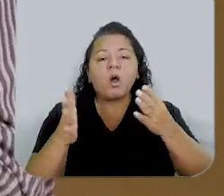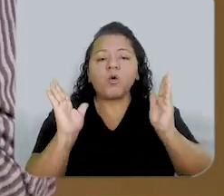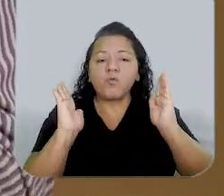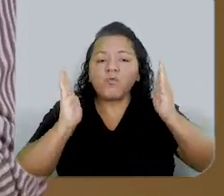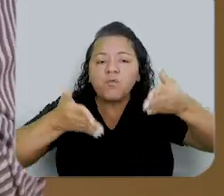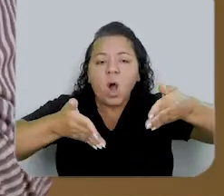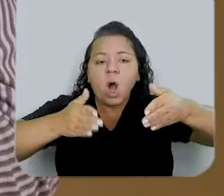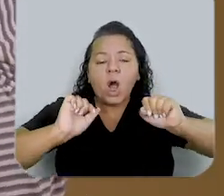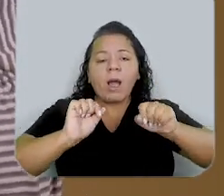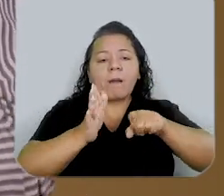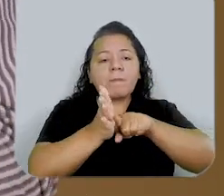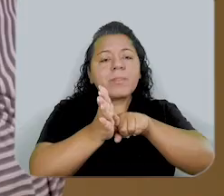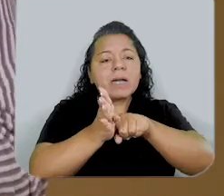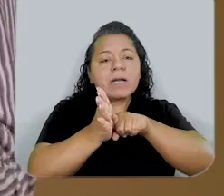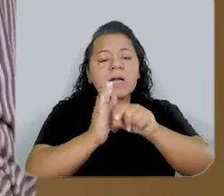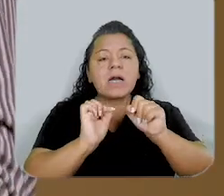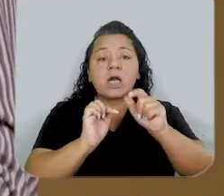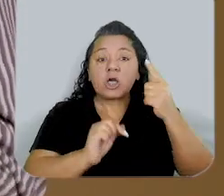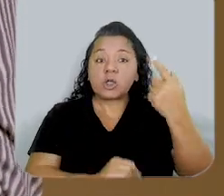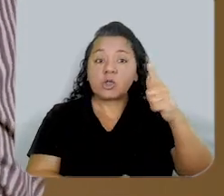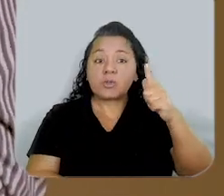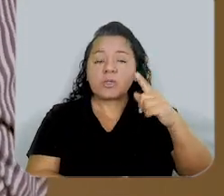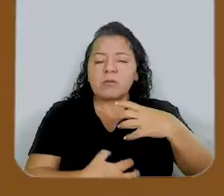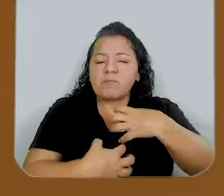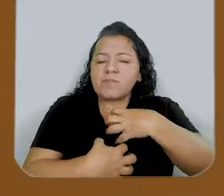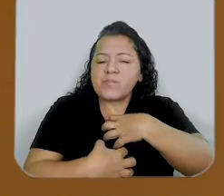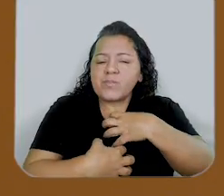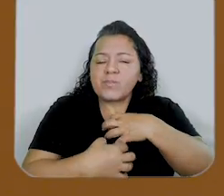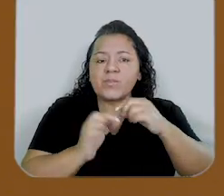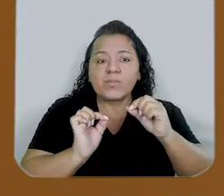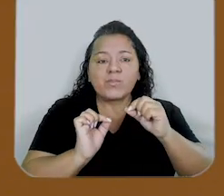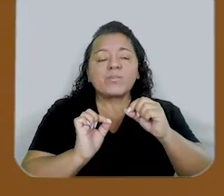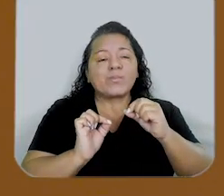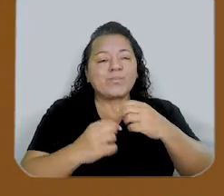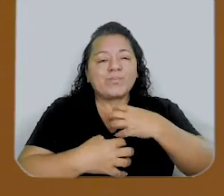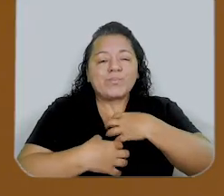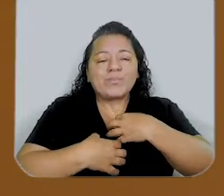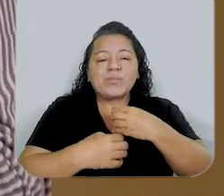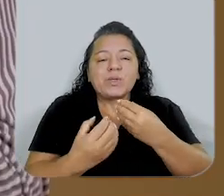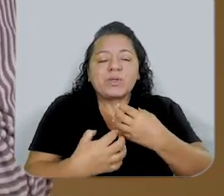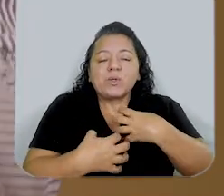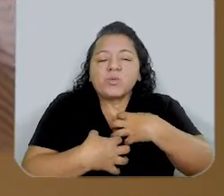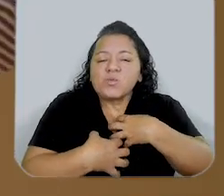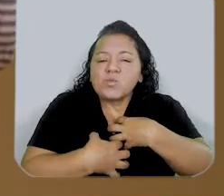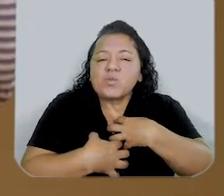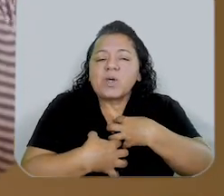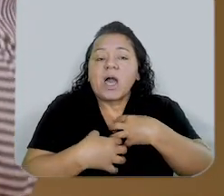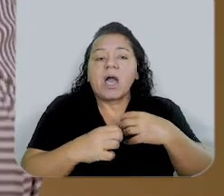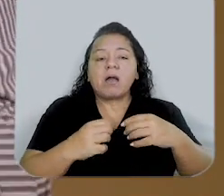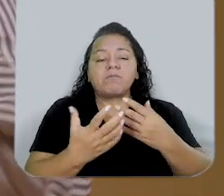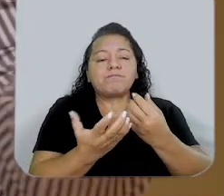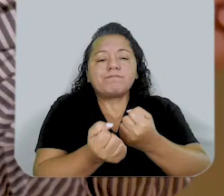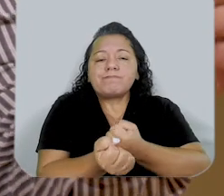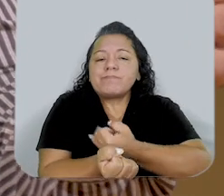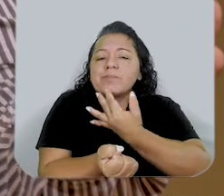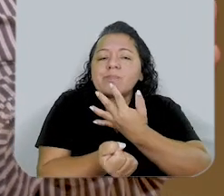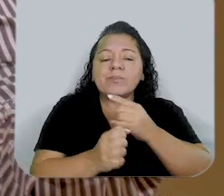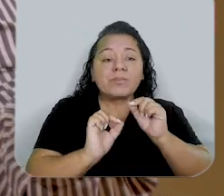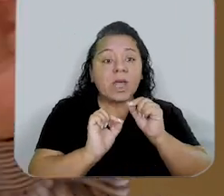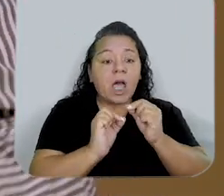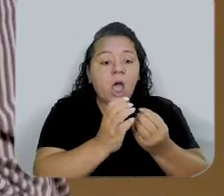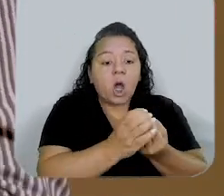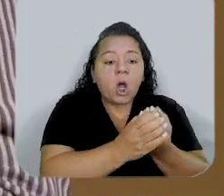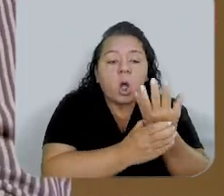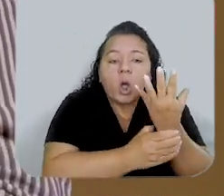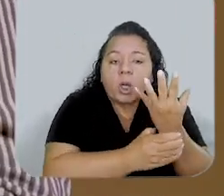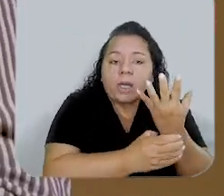pesquisa é nas geografias das sensações e das emoções, onde a gente busca, além desse indicador geográfico e dessa origem do